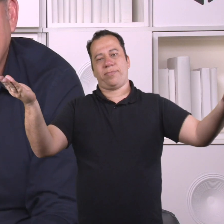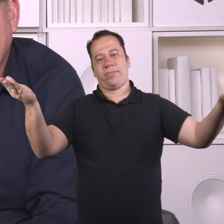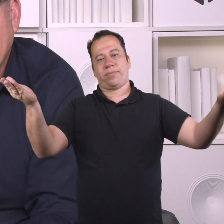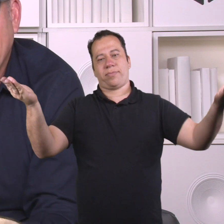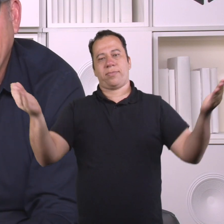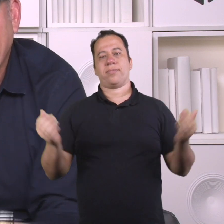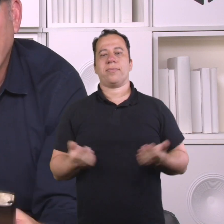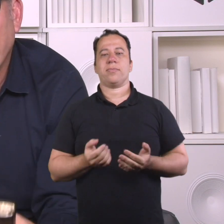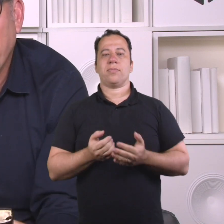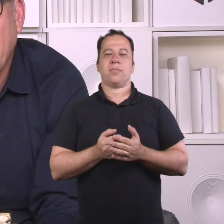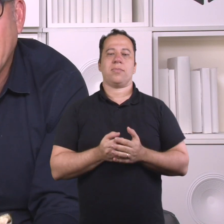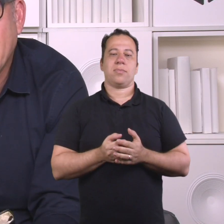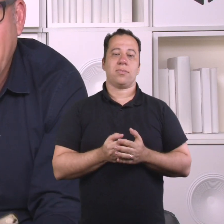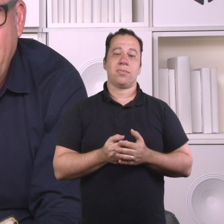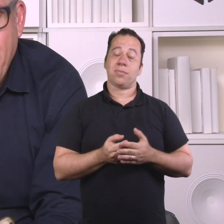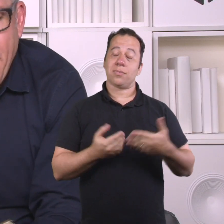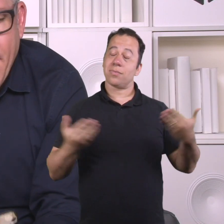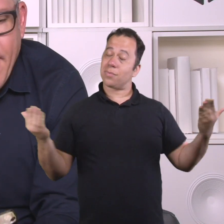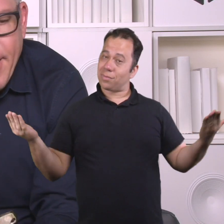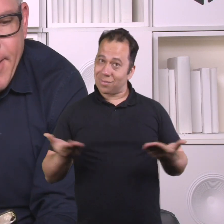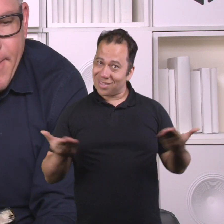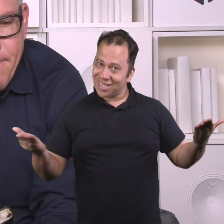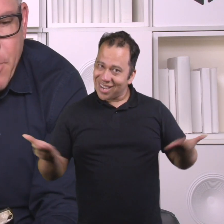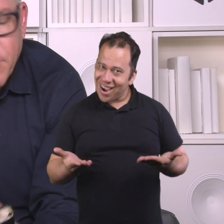sugiro que você faça aí algumas